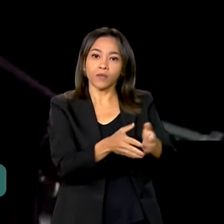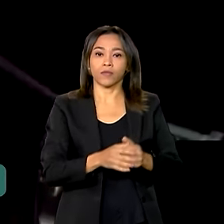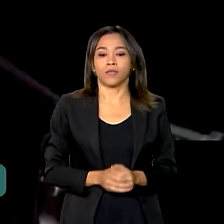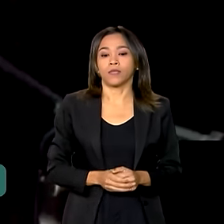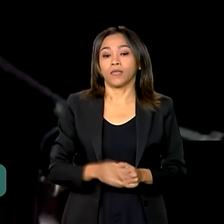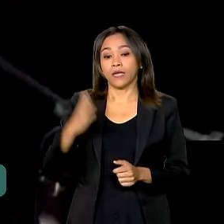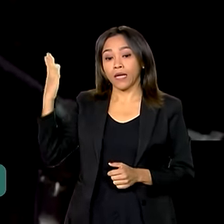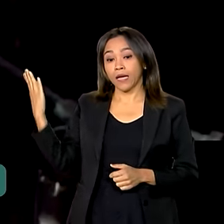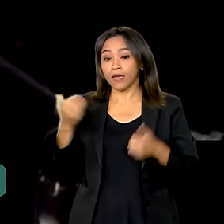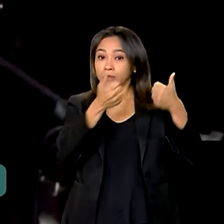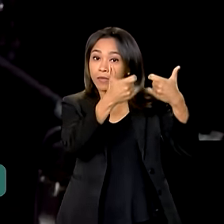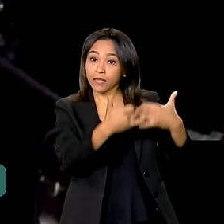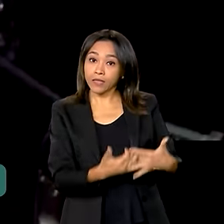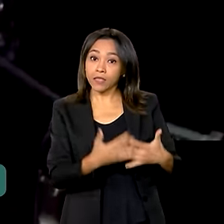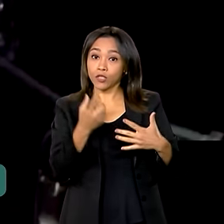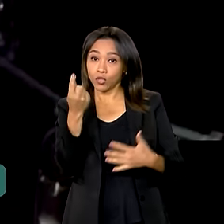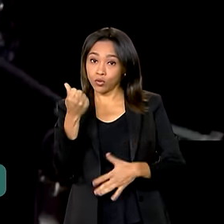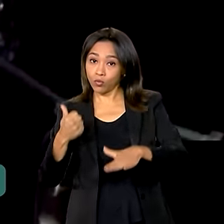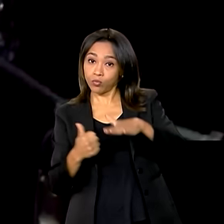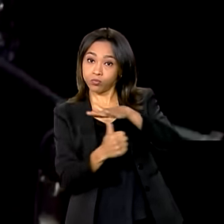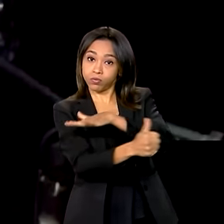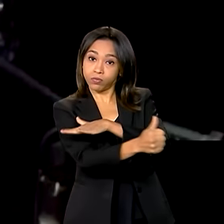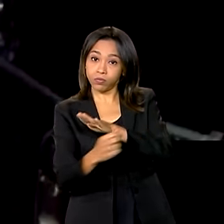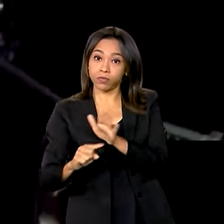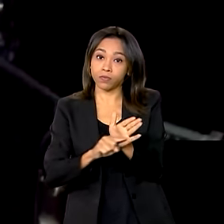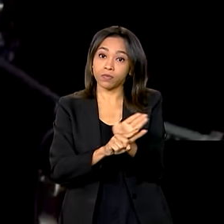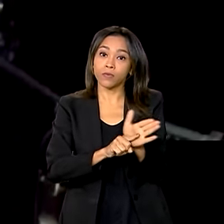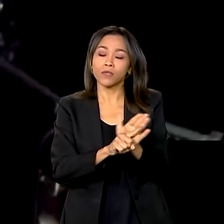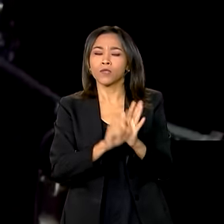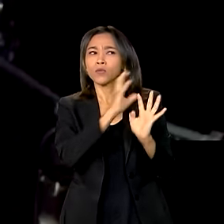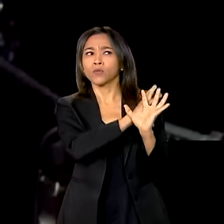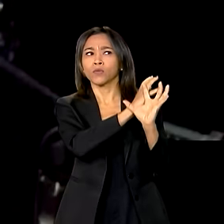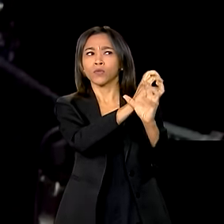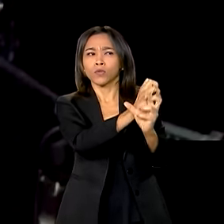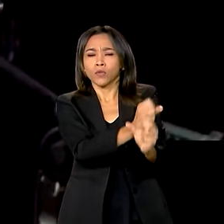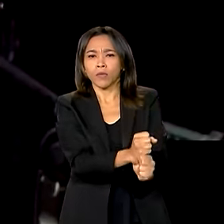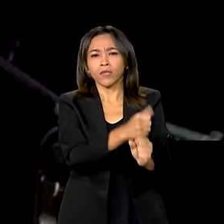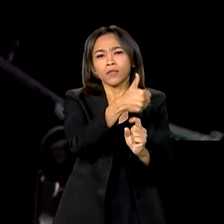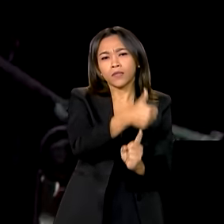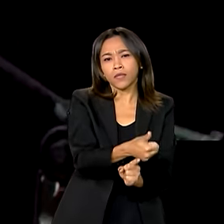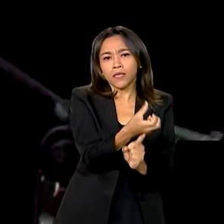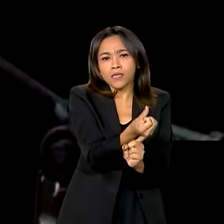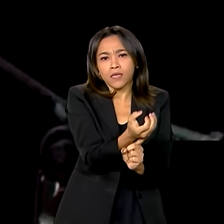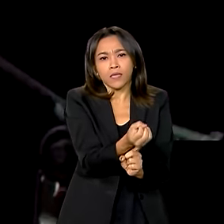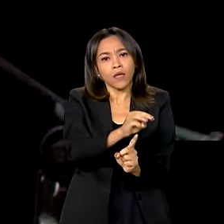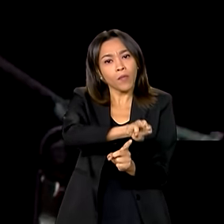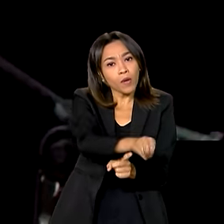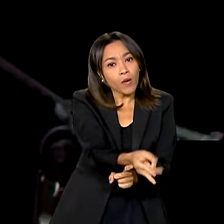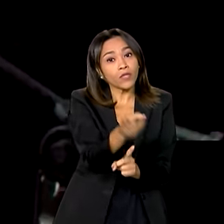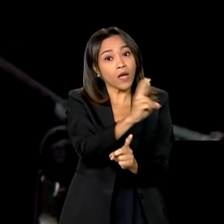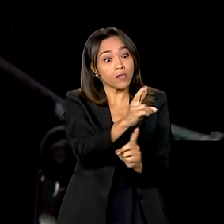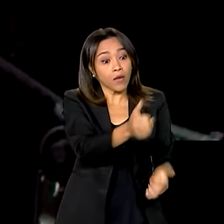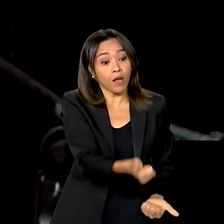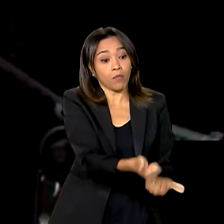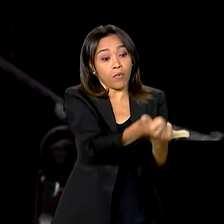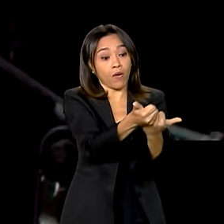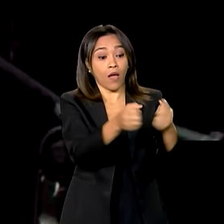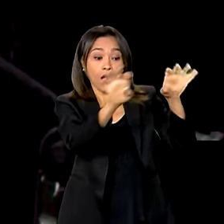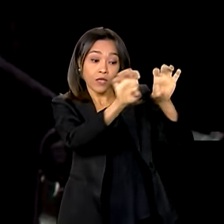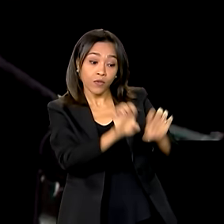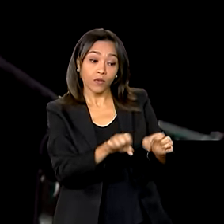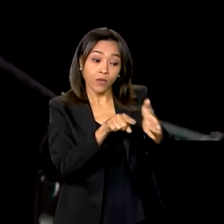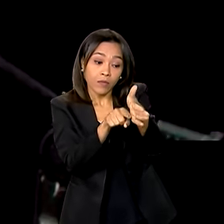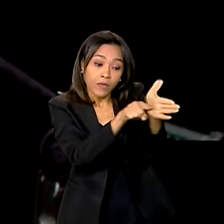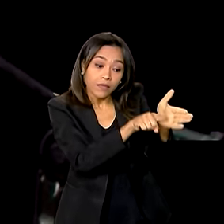Desenvolvimento Científico, estamos destinando quase total, desse total, 160 milhões de reais para apoiar a infraestrutura de